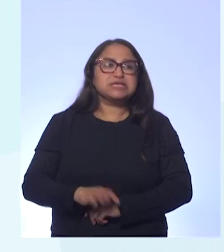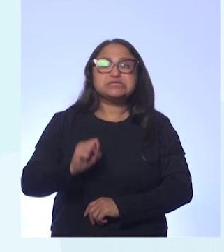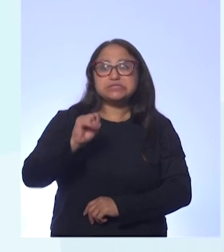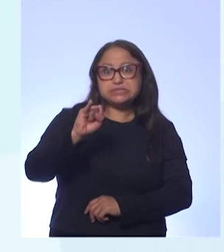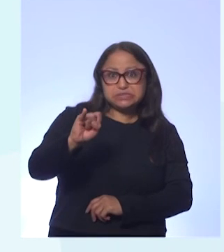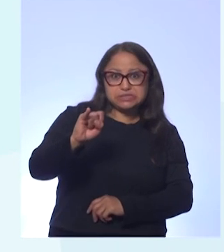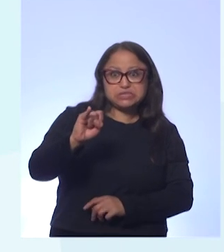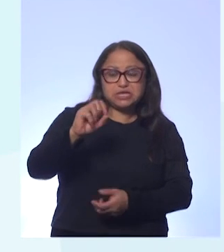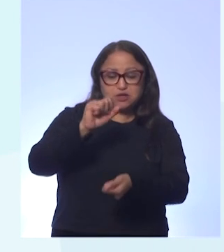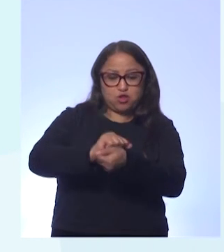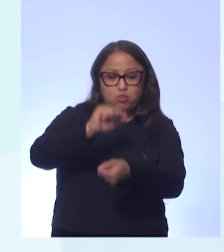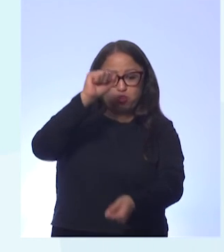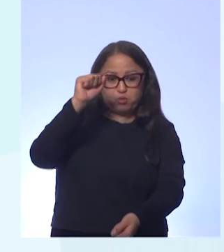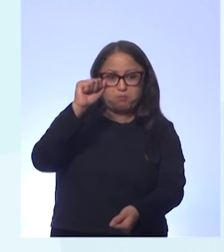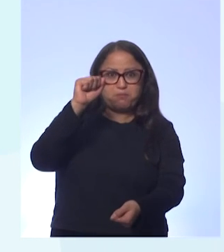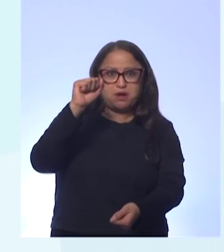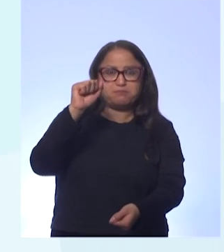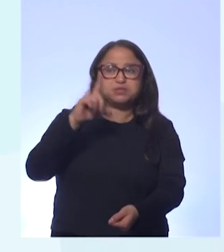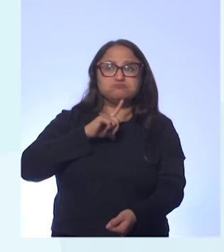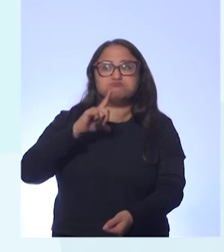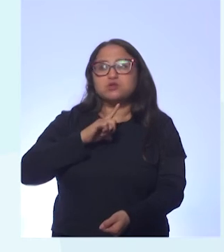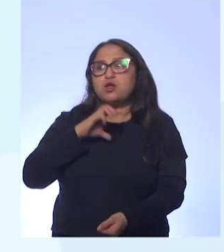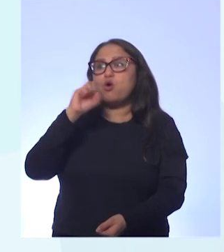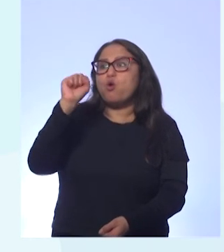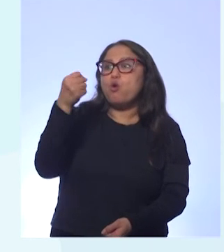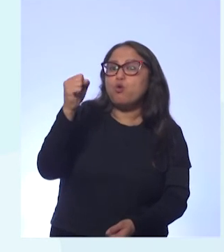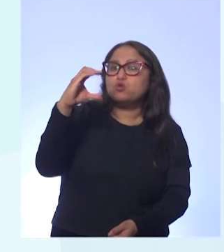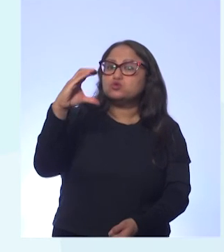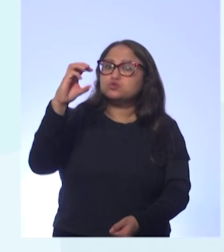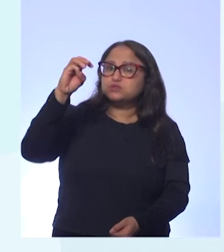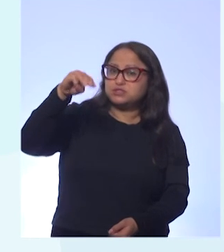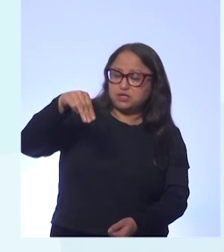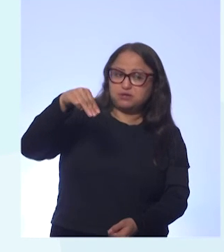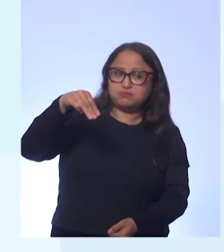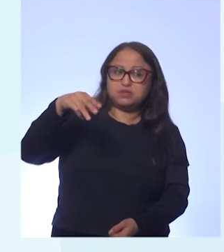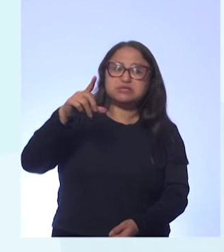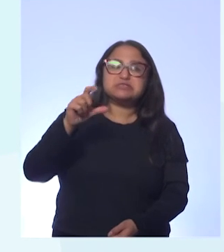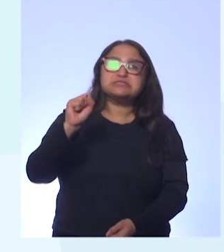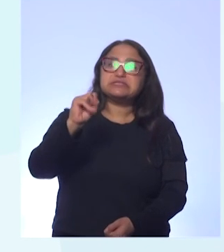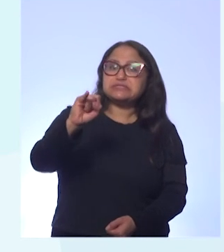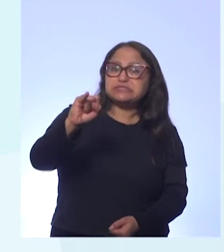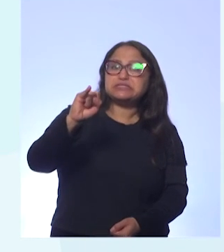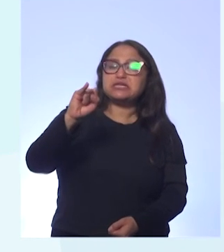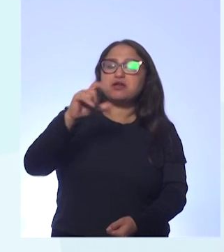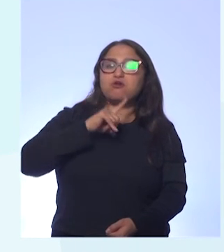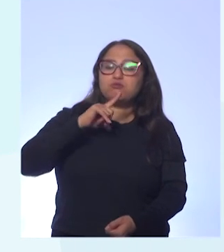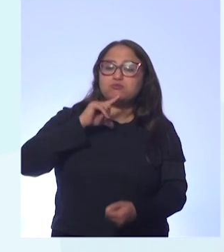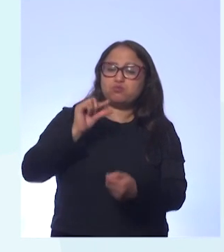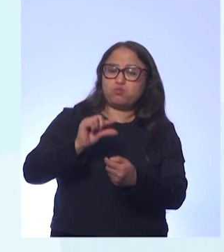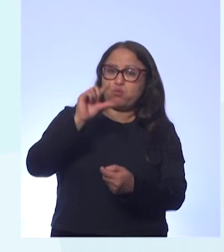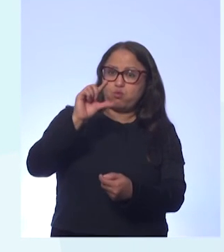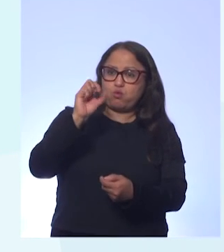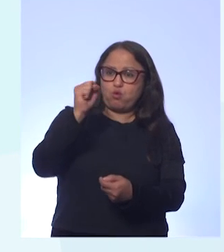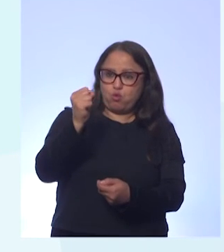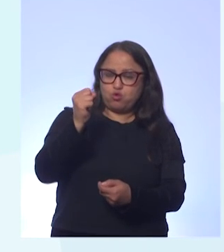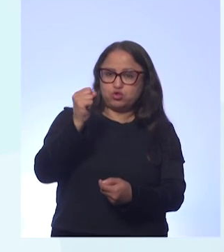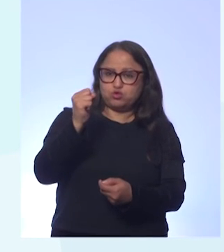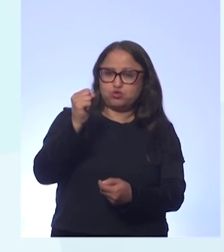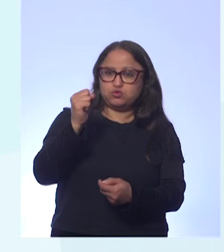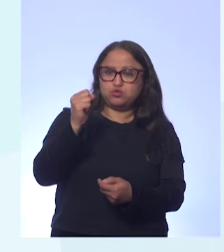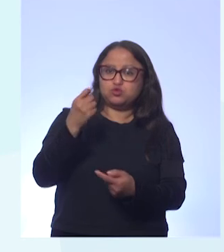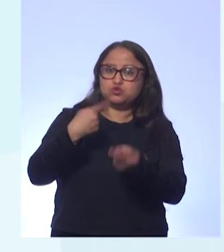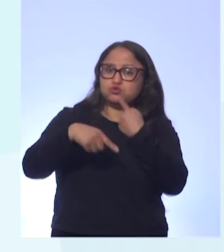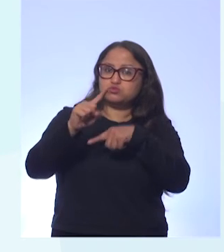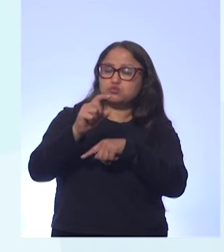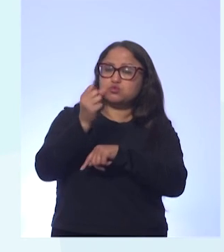lá no mapa vale 8 centímetros, se eu aumentar aqui para 8 centímetros em vez de 1, quanto vai dar na